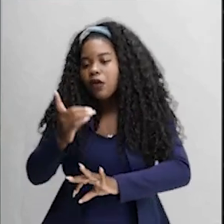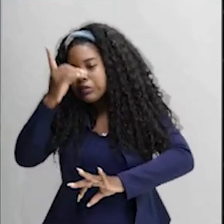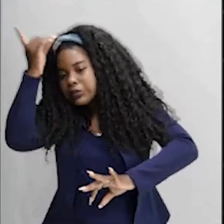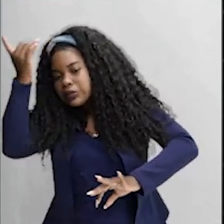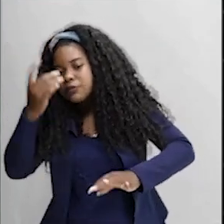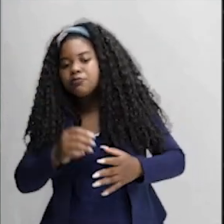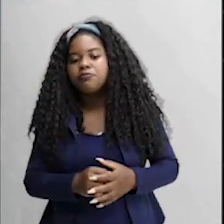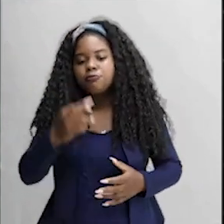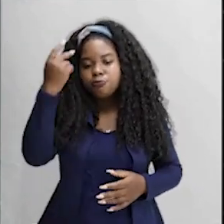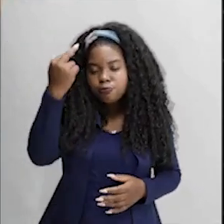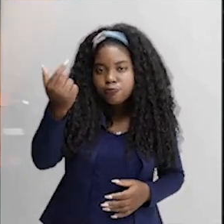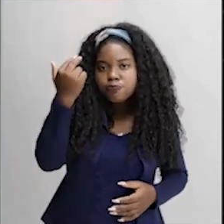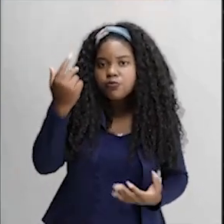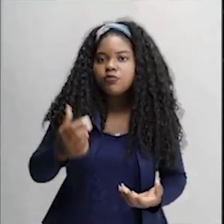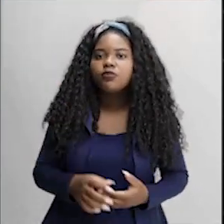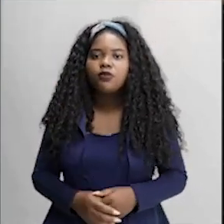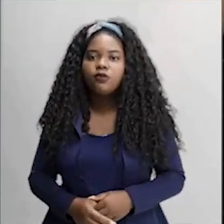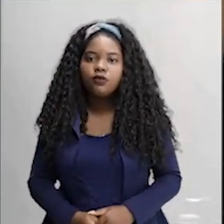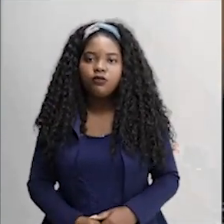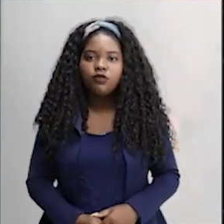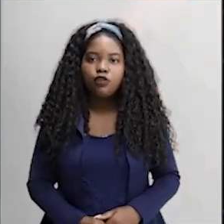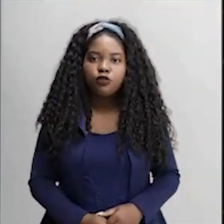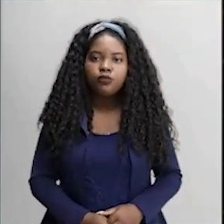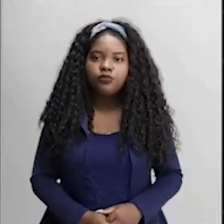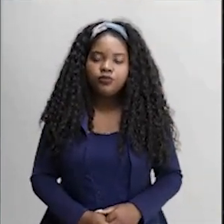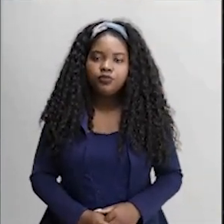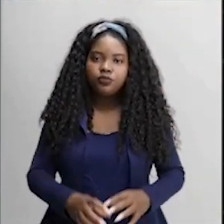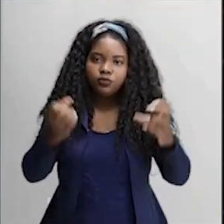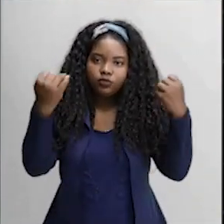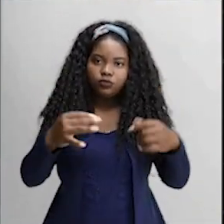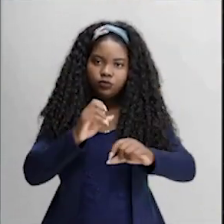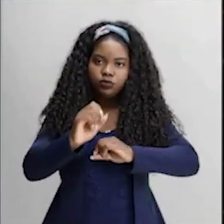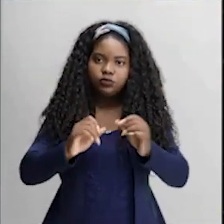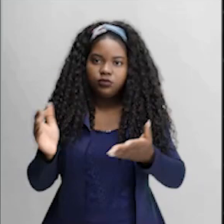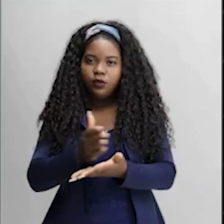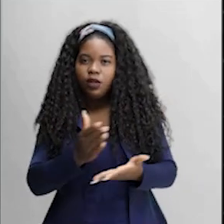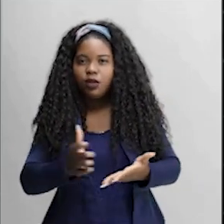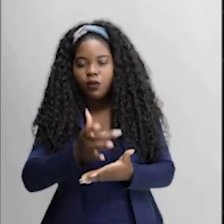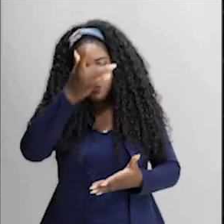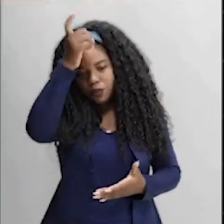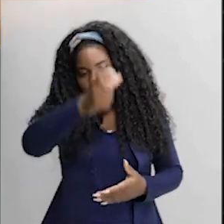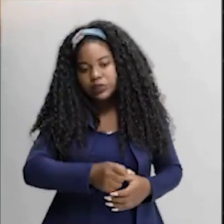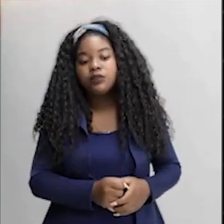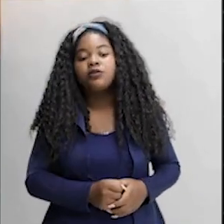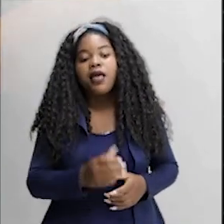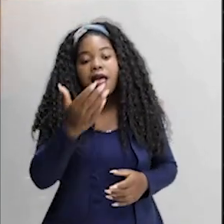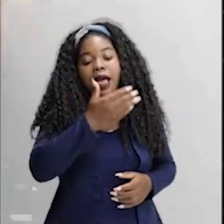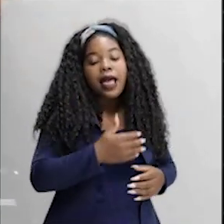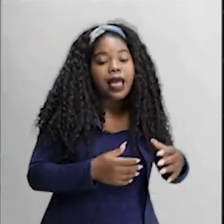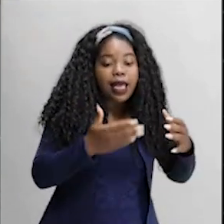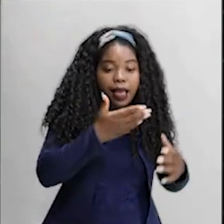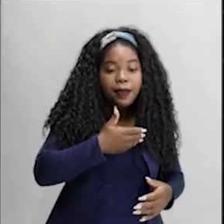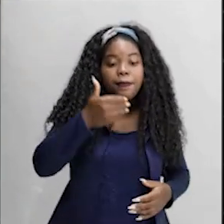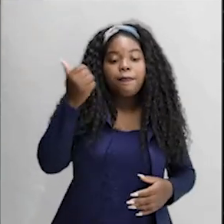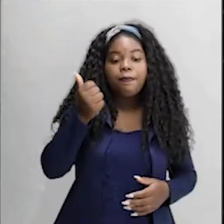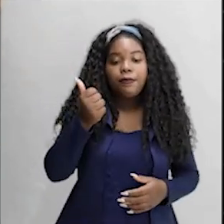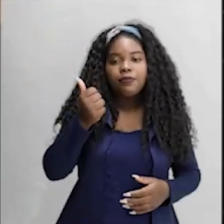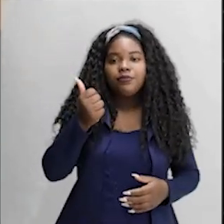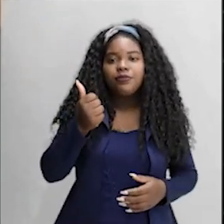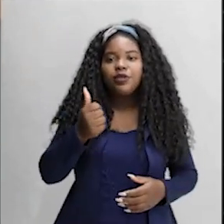algum momento da história, certo? Para dizer que algumas pessoas eram melhores que outras a partir disto